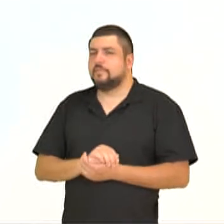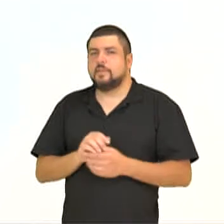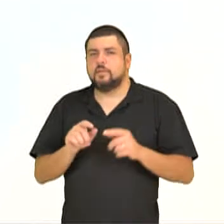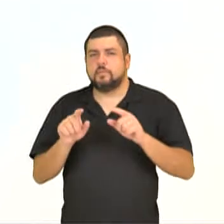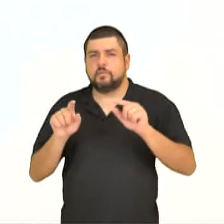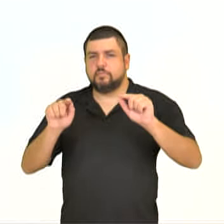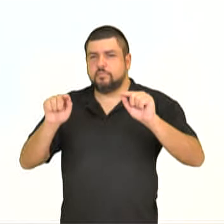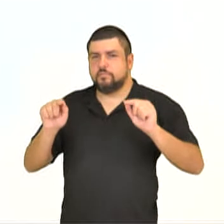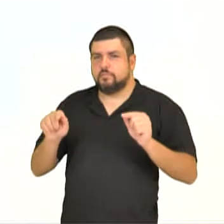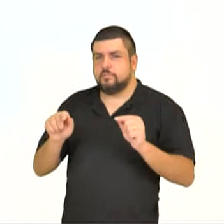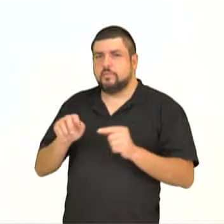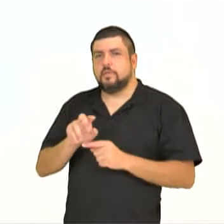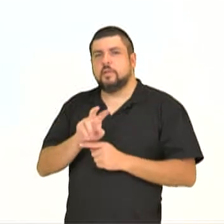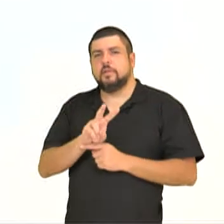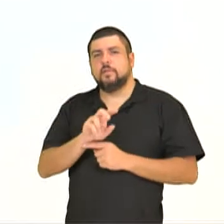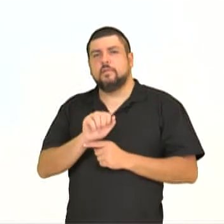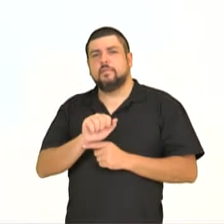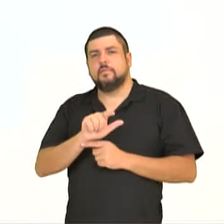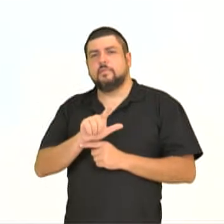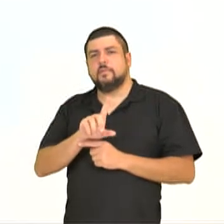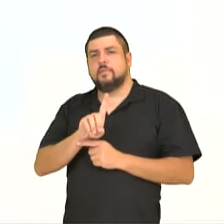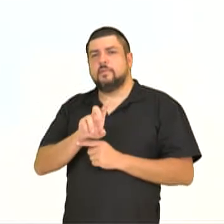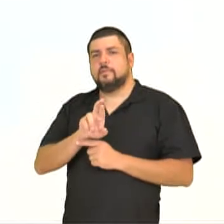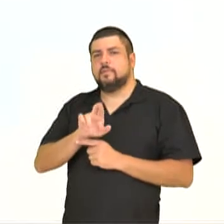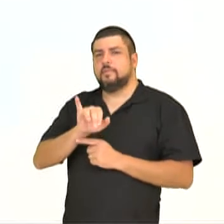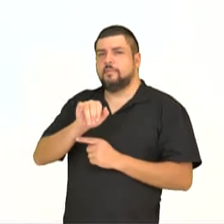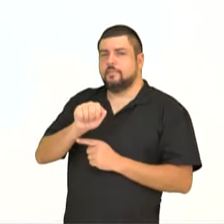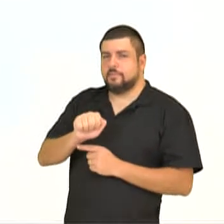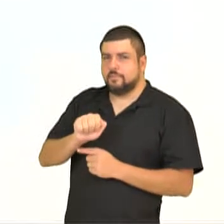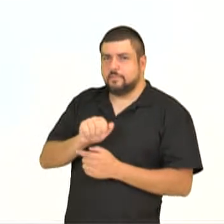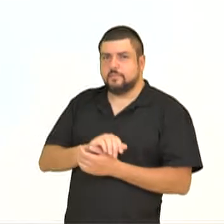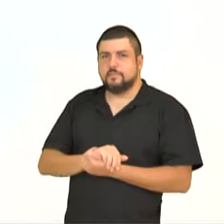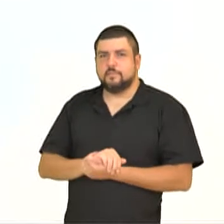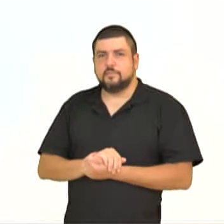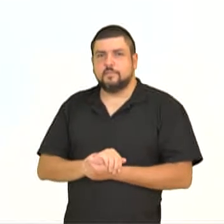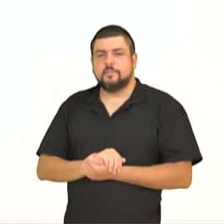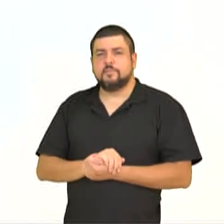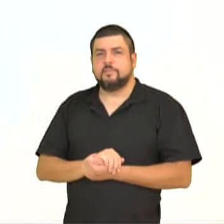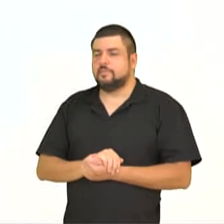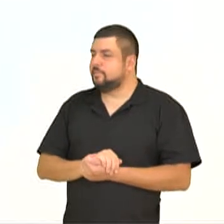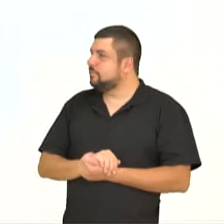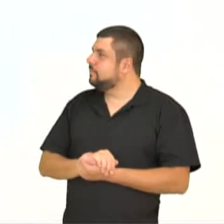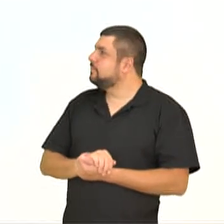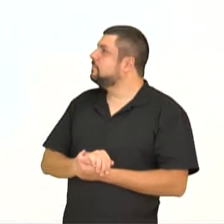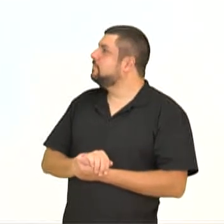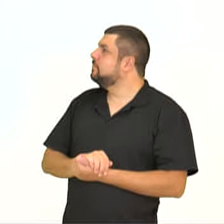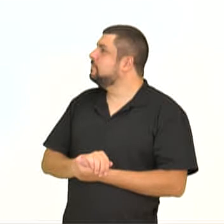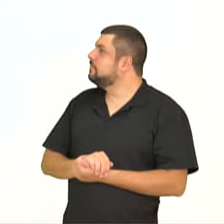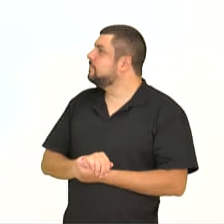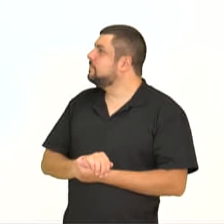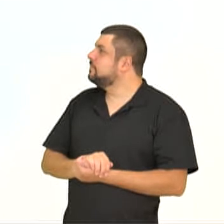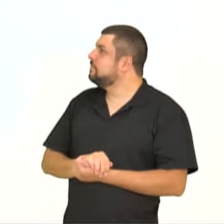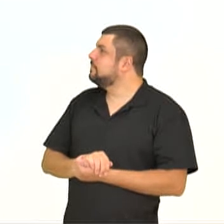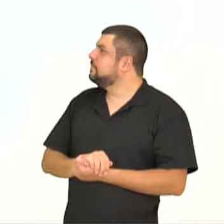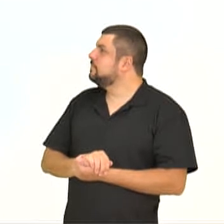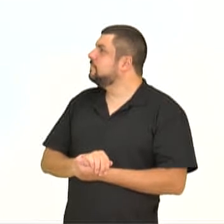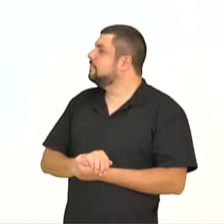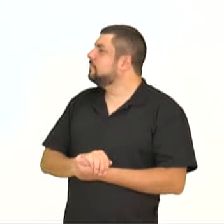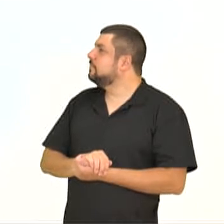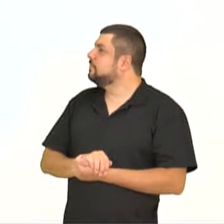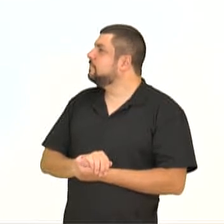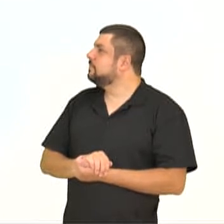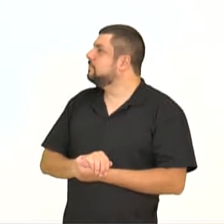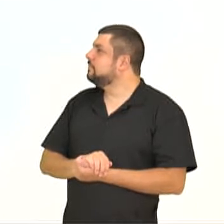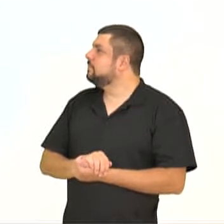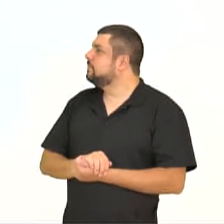valor. Letra B. Yo creo que tu hermana menor sabrías más de historia